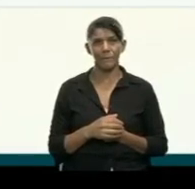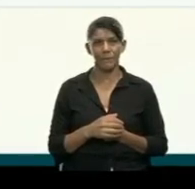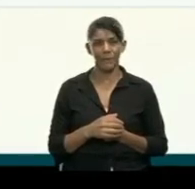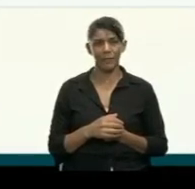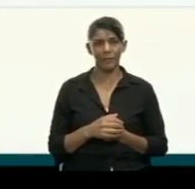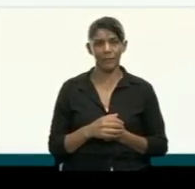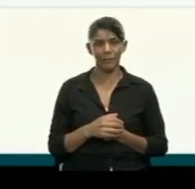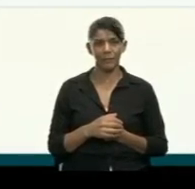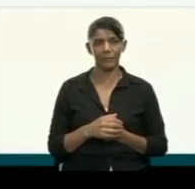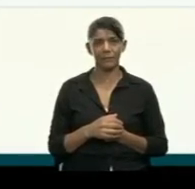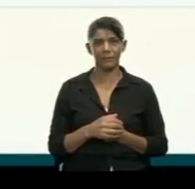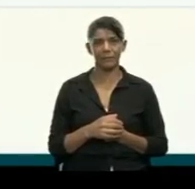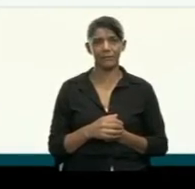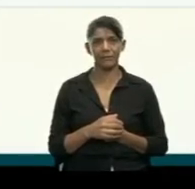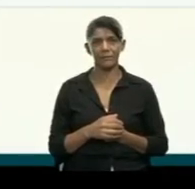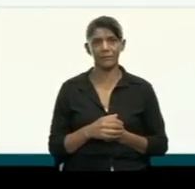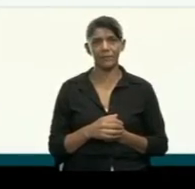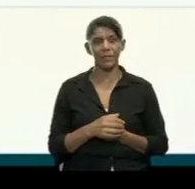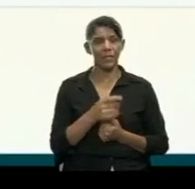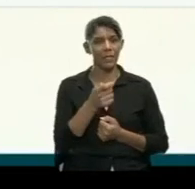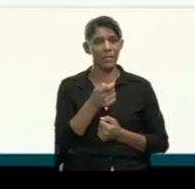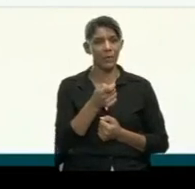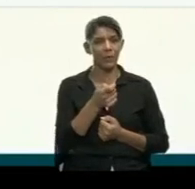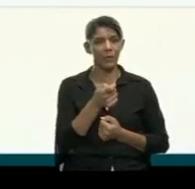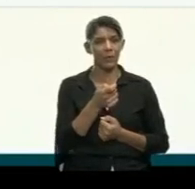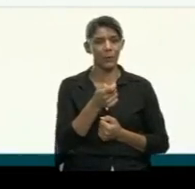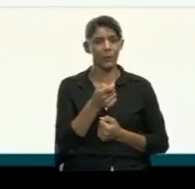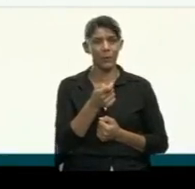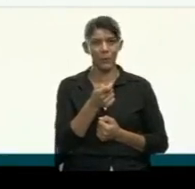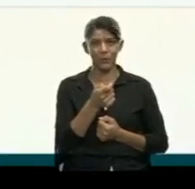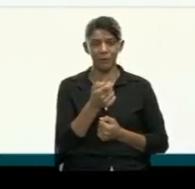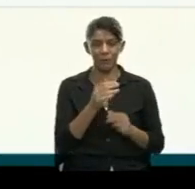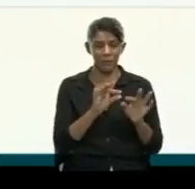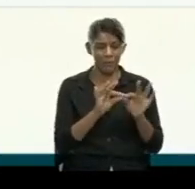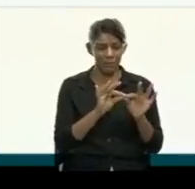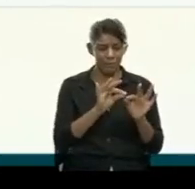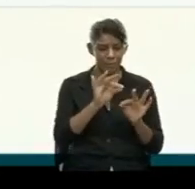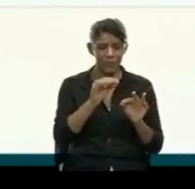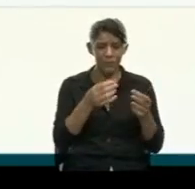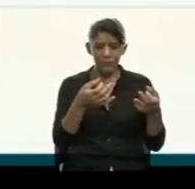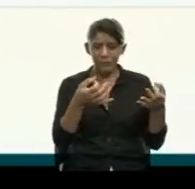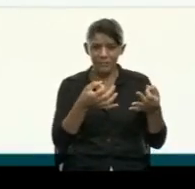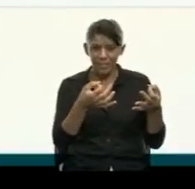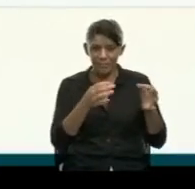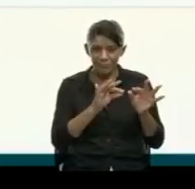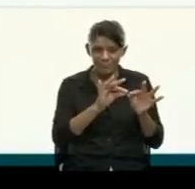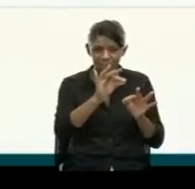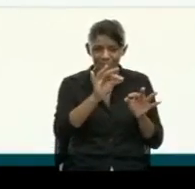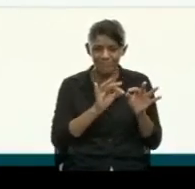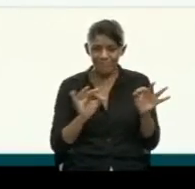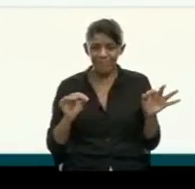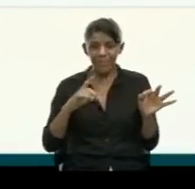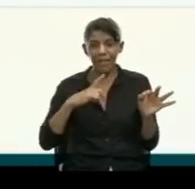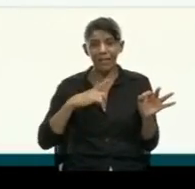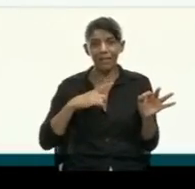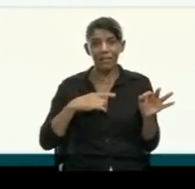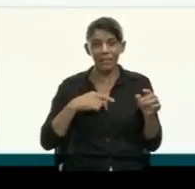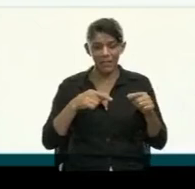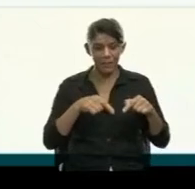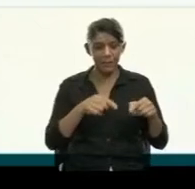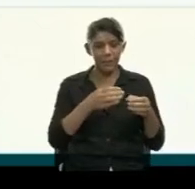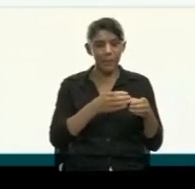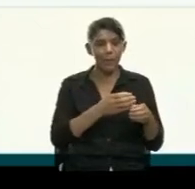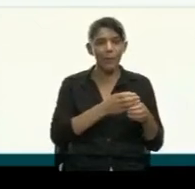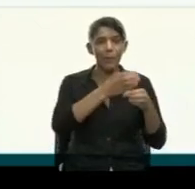offset. Tá? Tá quase um AutoCAD isso daqui, de tanta precisão que tem nesse desenho. E tem os pilares lá da